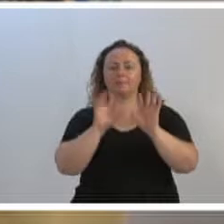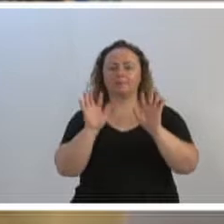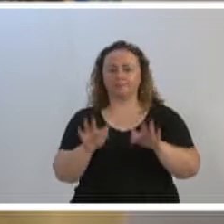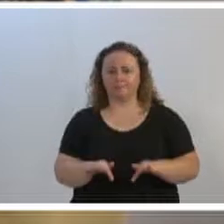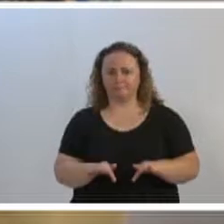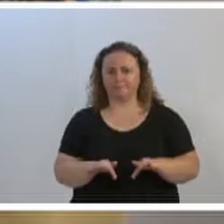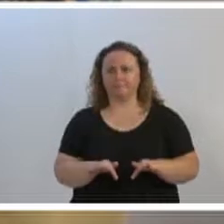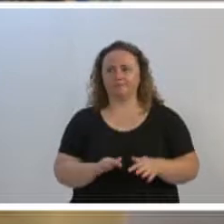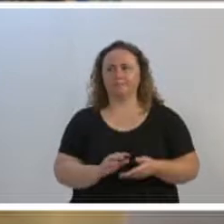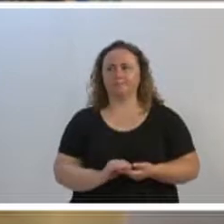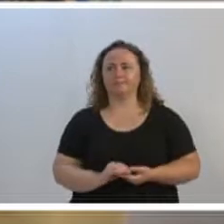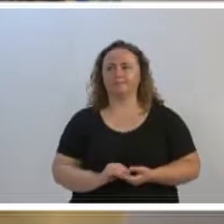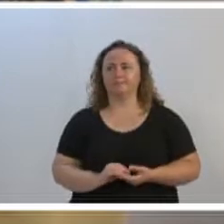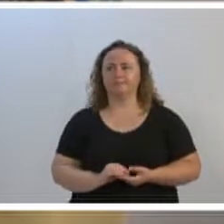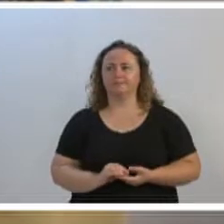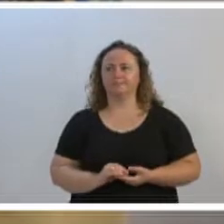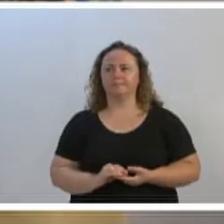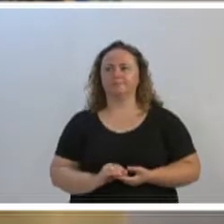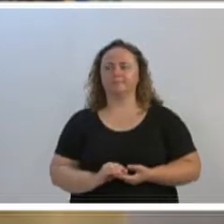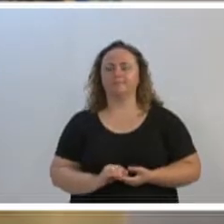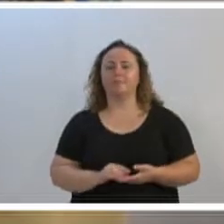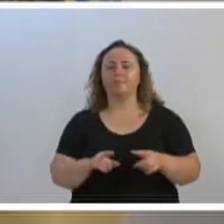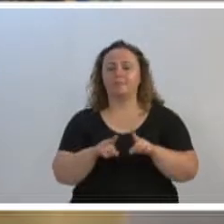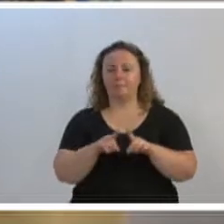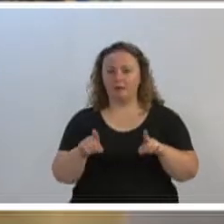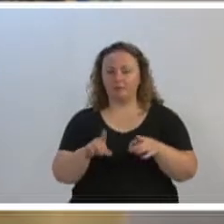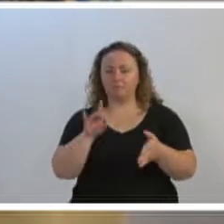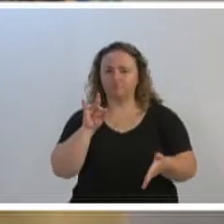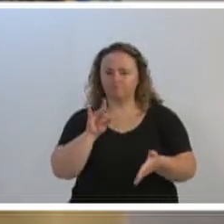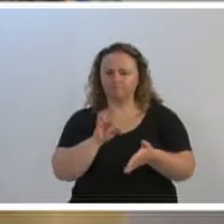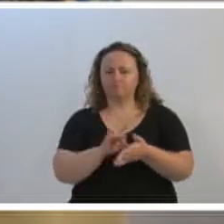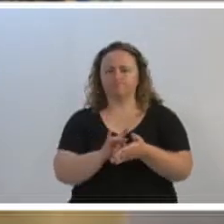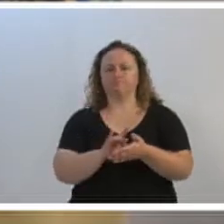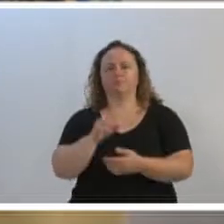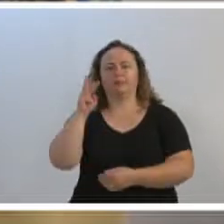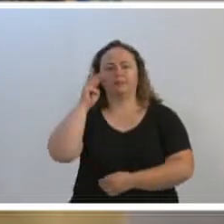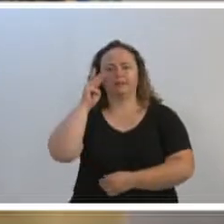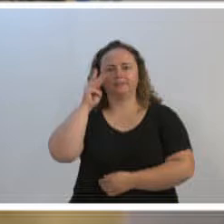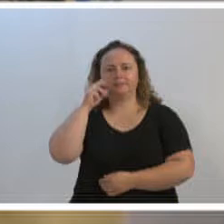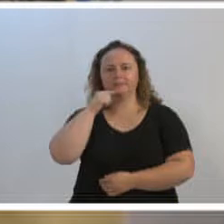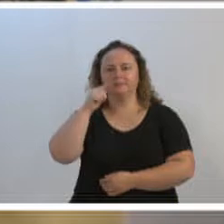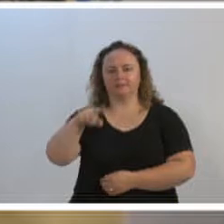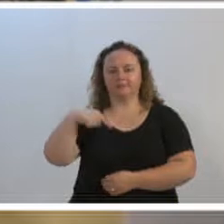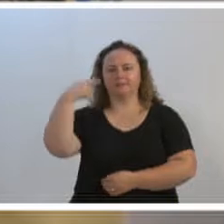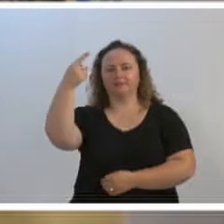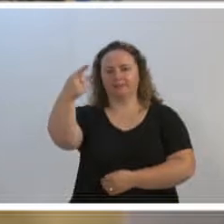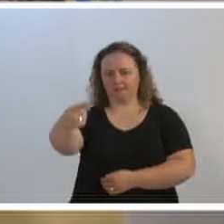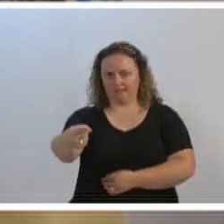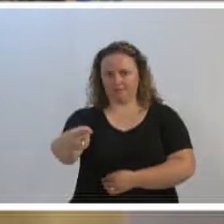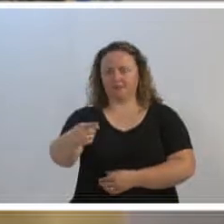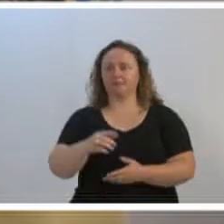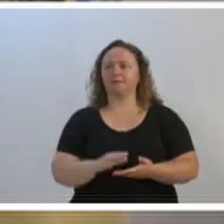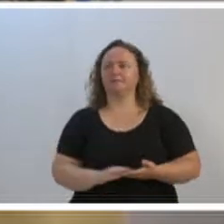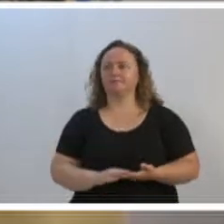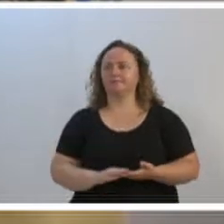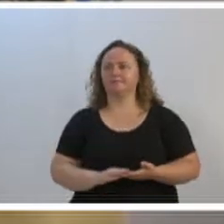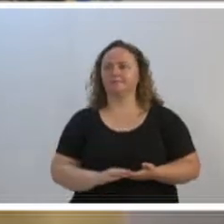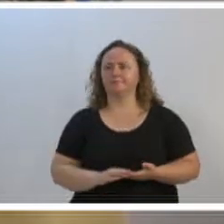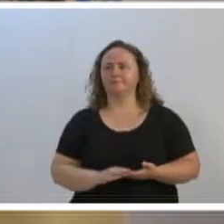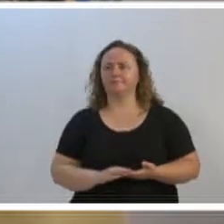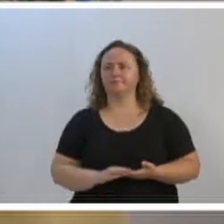nós, para que aconteça na terça-feira da semana que vem, agora me permite aqui